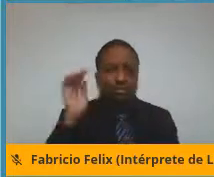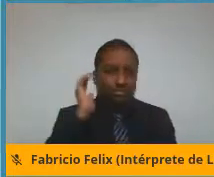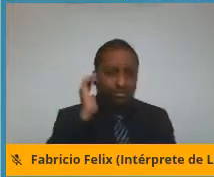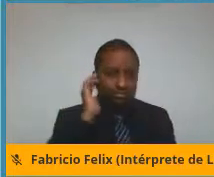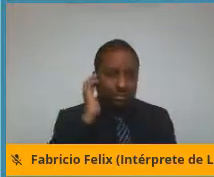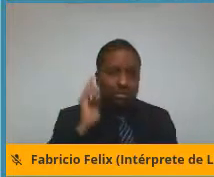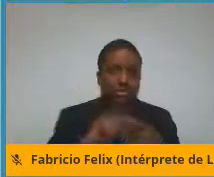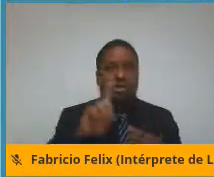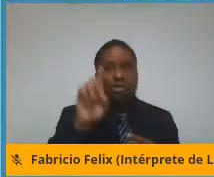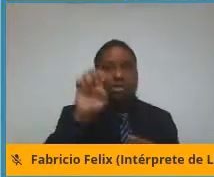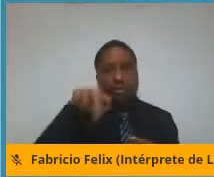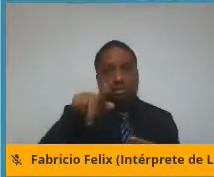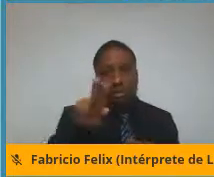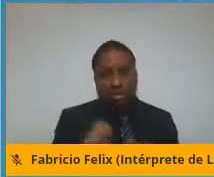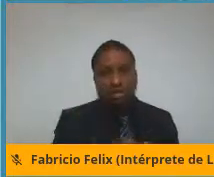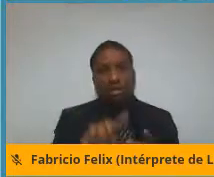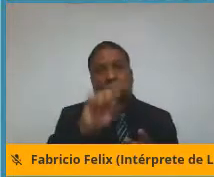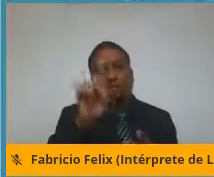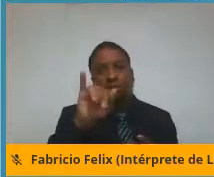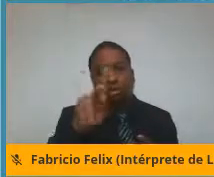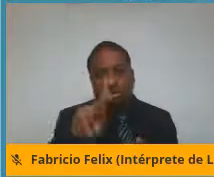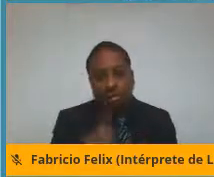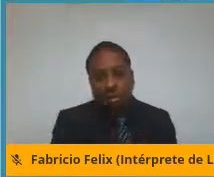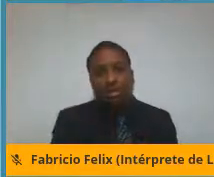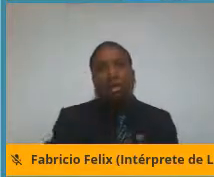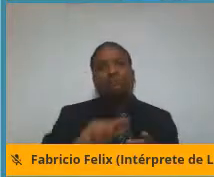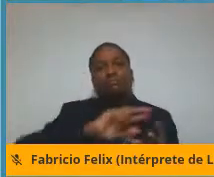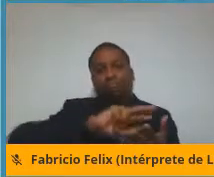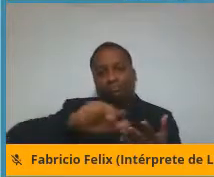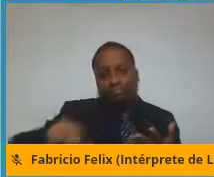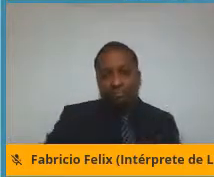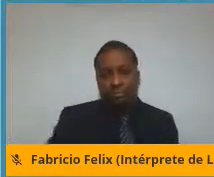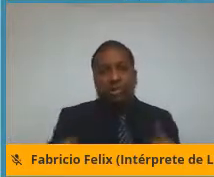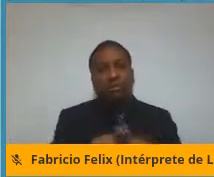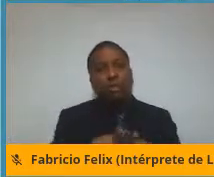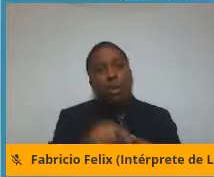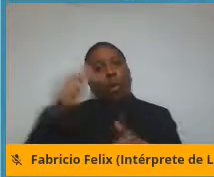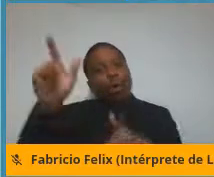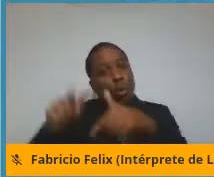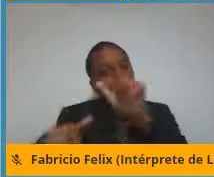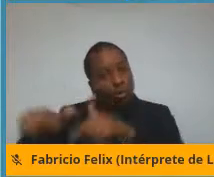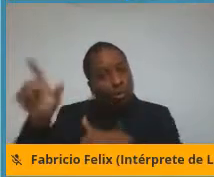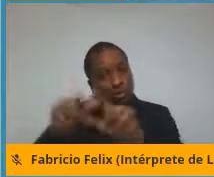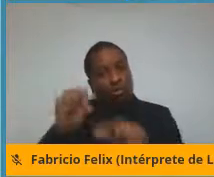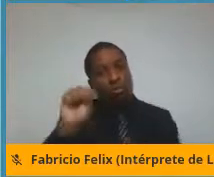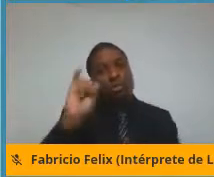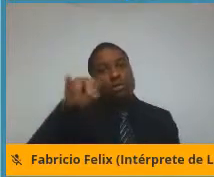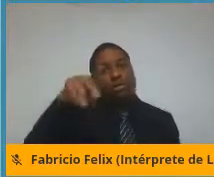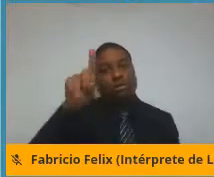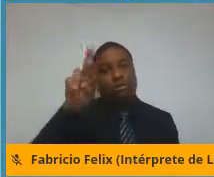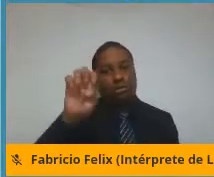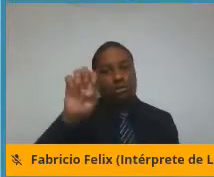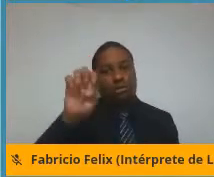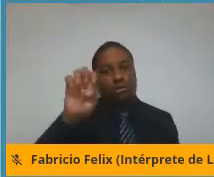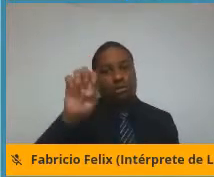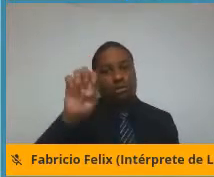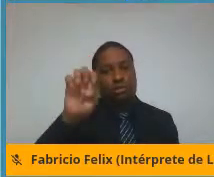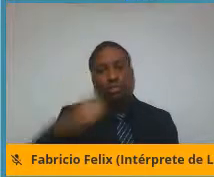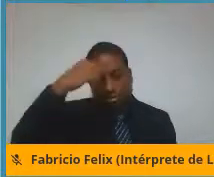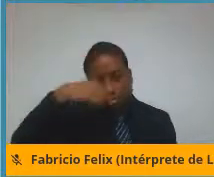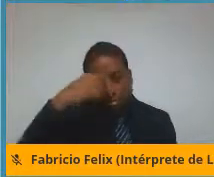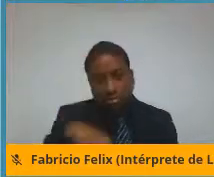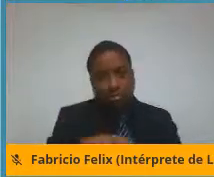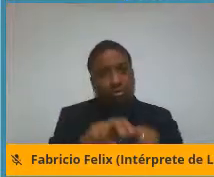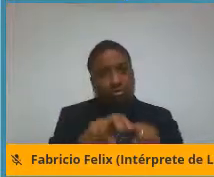zika, chikungunya e das arboviroses em geral, como também de outras síndromes gripais. Por isso, vocês ouvem muito esse